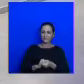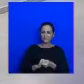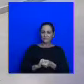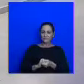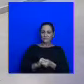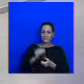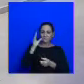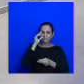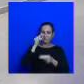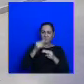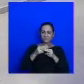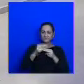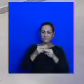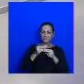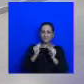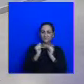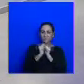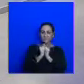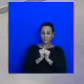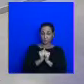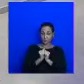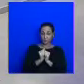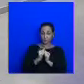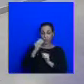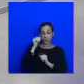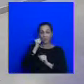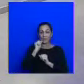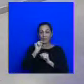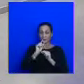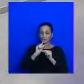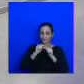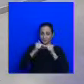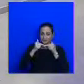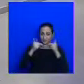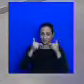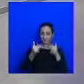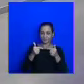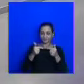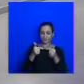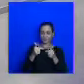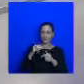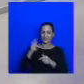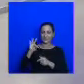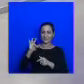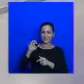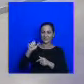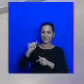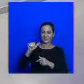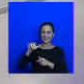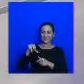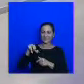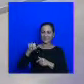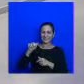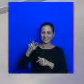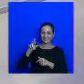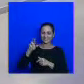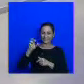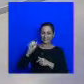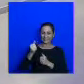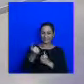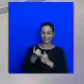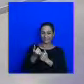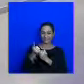Nosso colega da Caixa, o Eduardo, também com o apoio da garota da sorte, Tainara. Pé quente, como sempre.